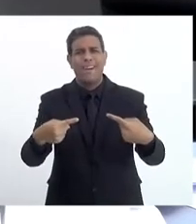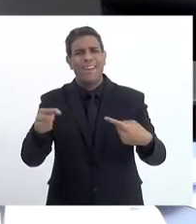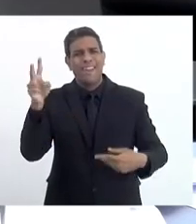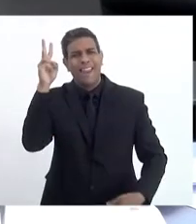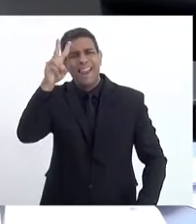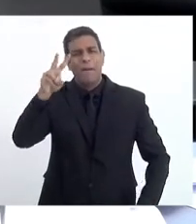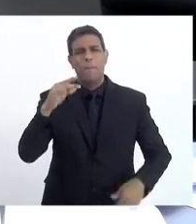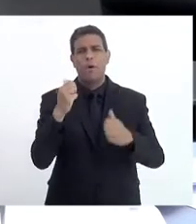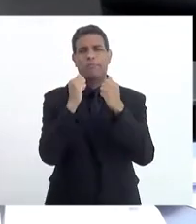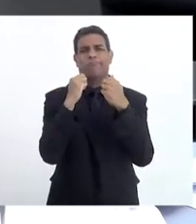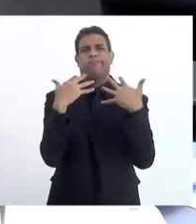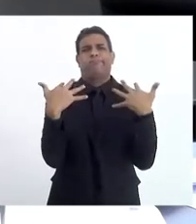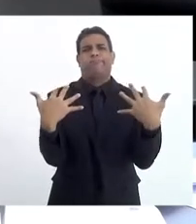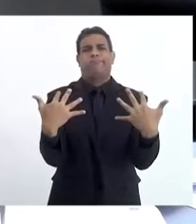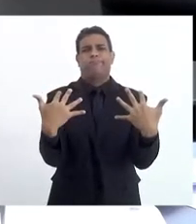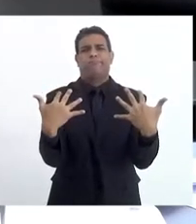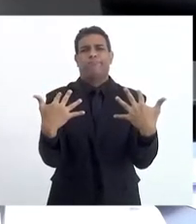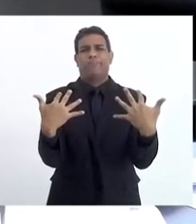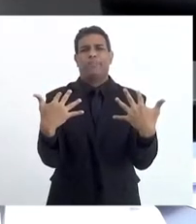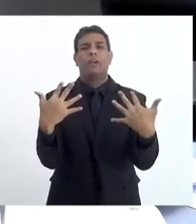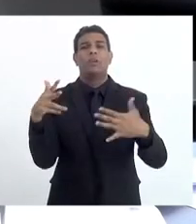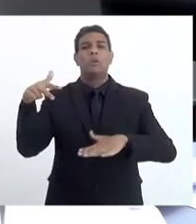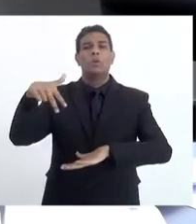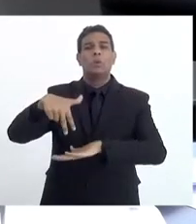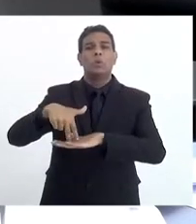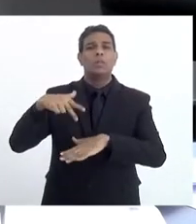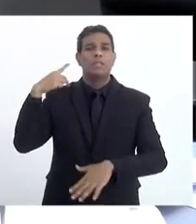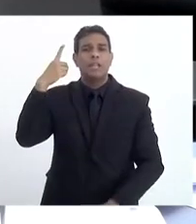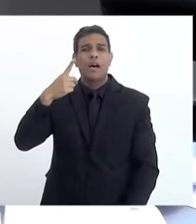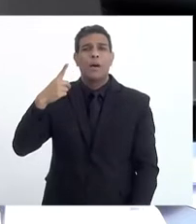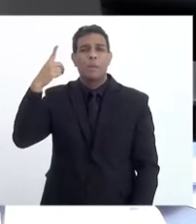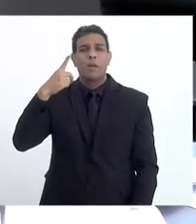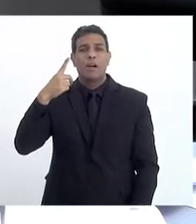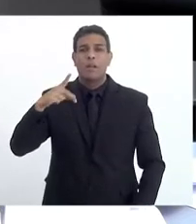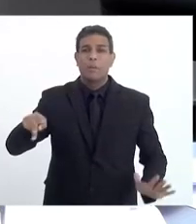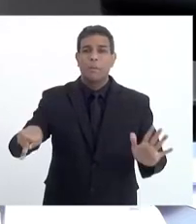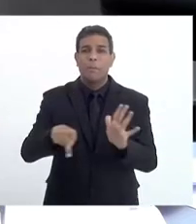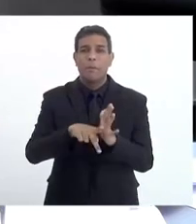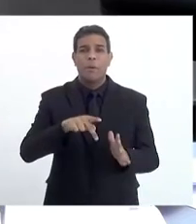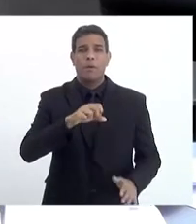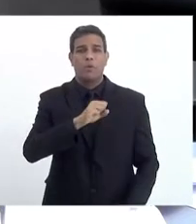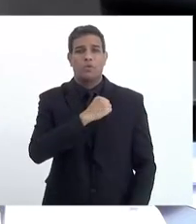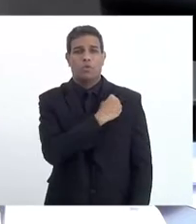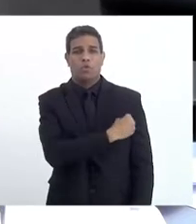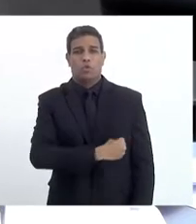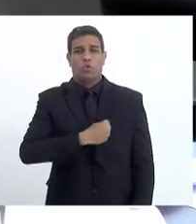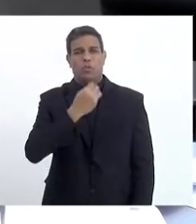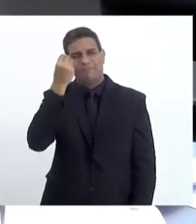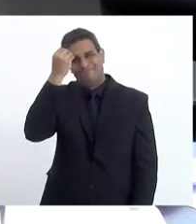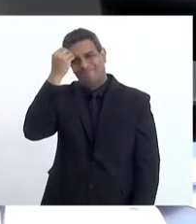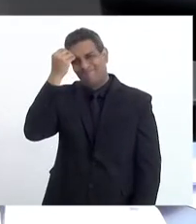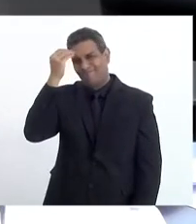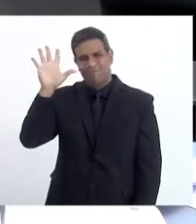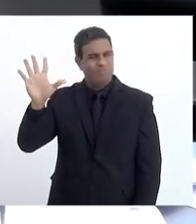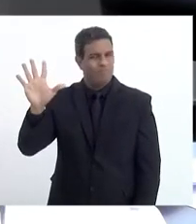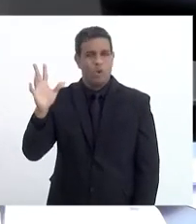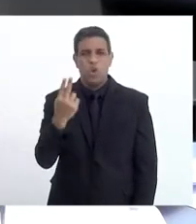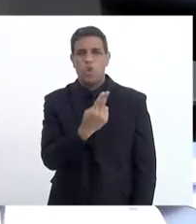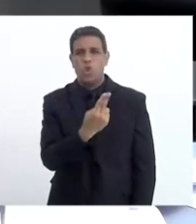plenário com o deputado lá de São João de Meriti, esqueci o nome dele, nosso amigo,